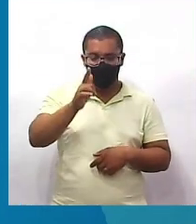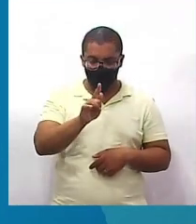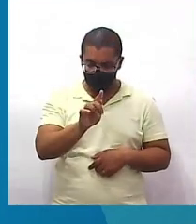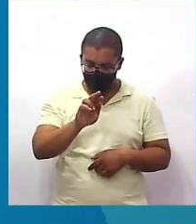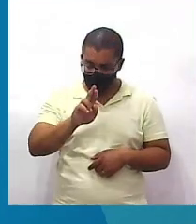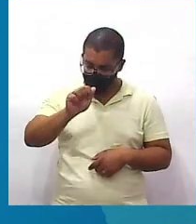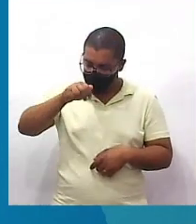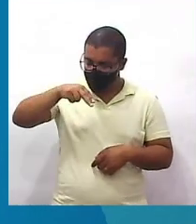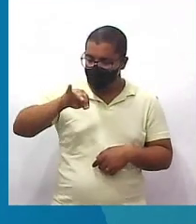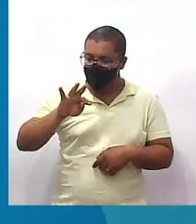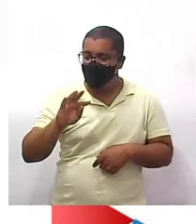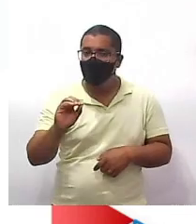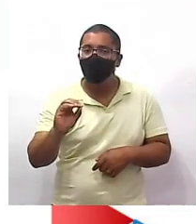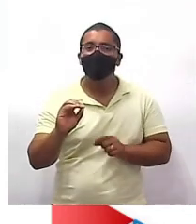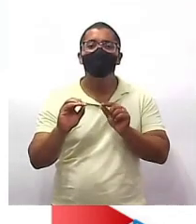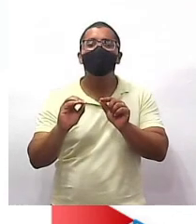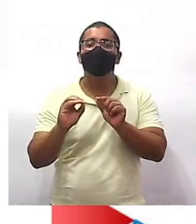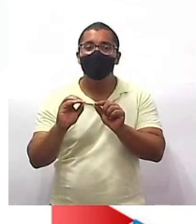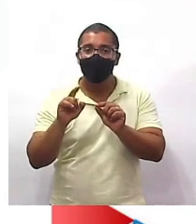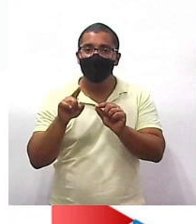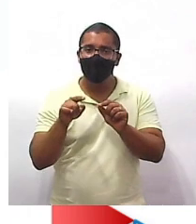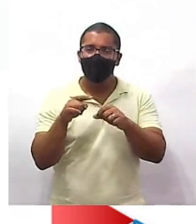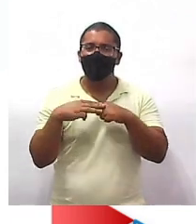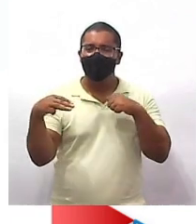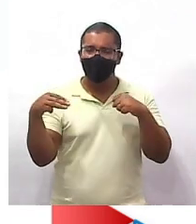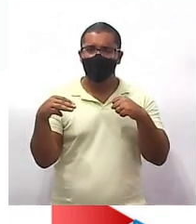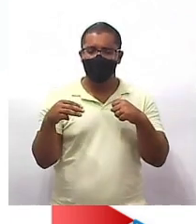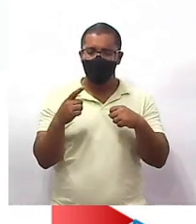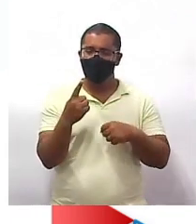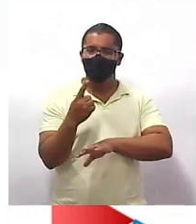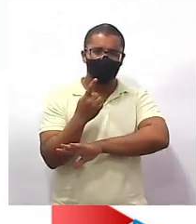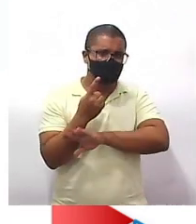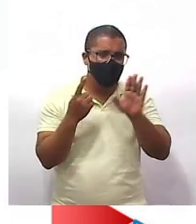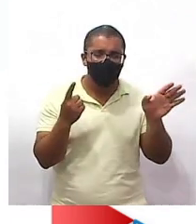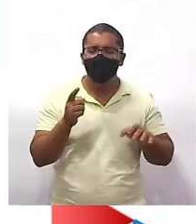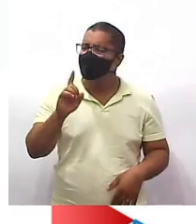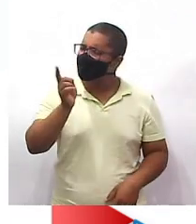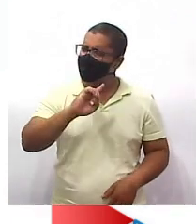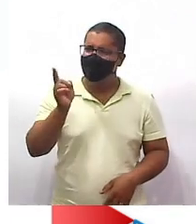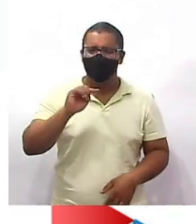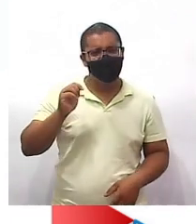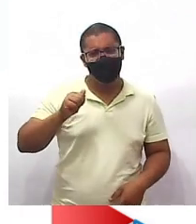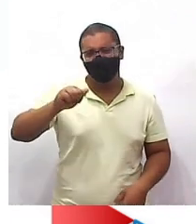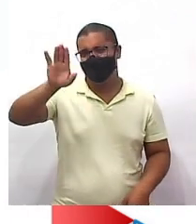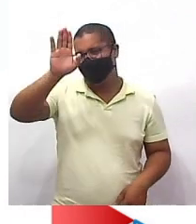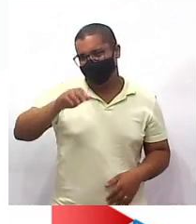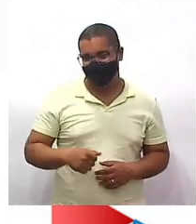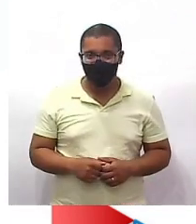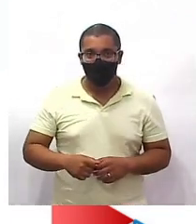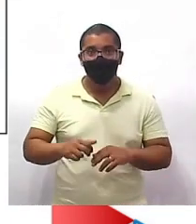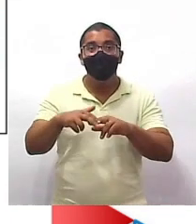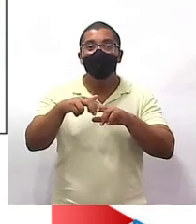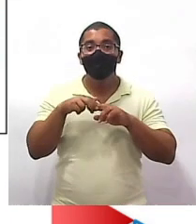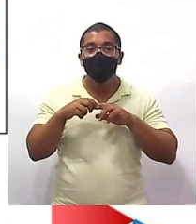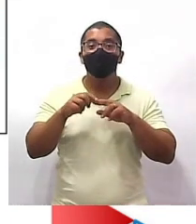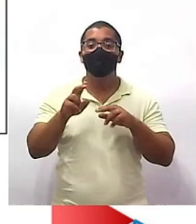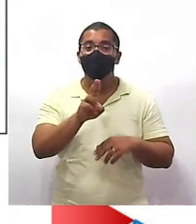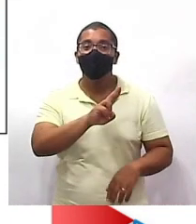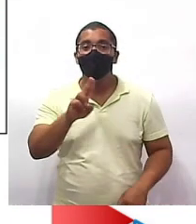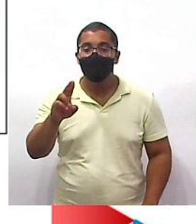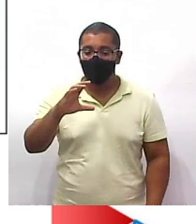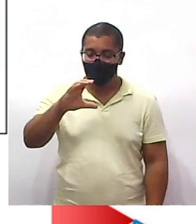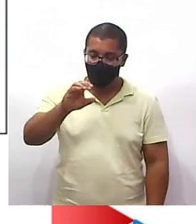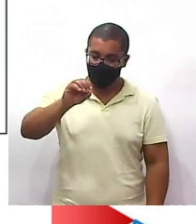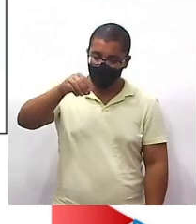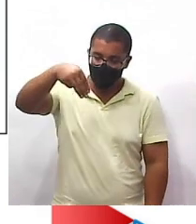granito. Observe que ela é formada por mais de um mineral, por isso que é uma rocha composta.